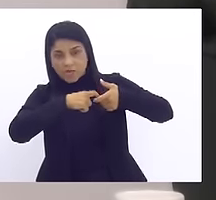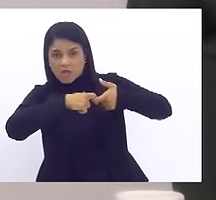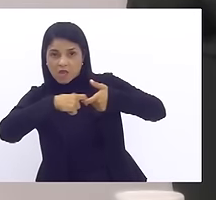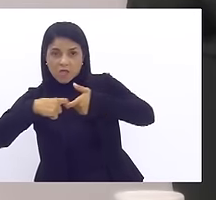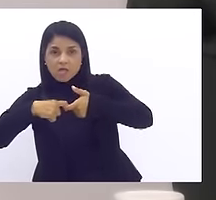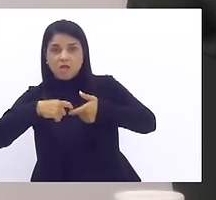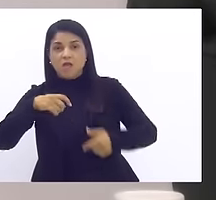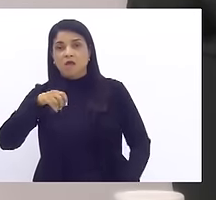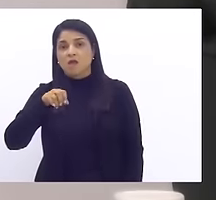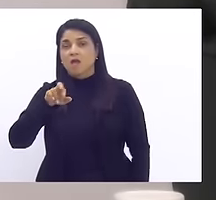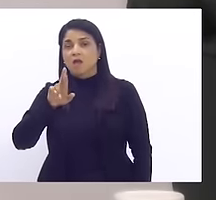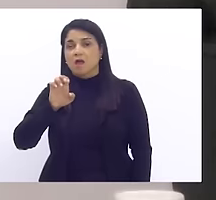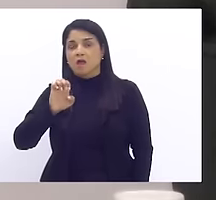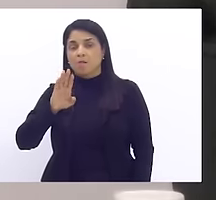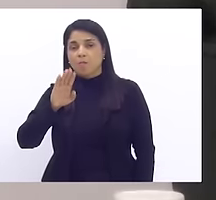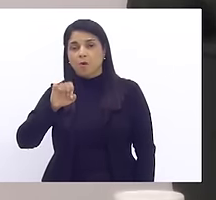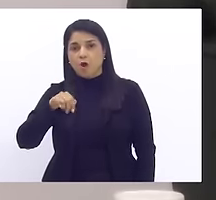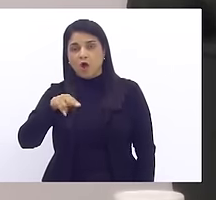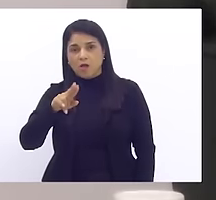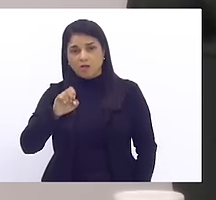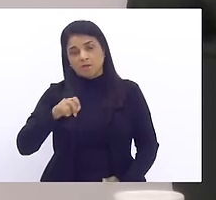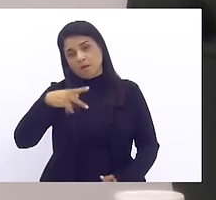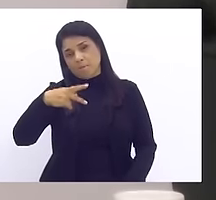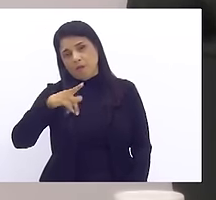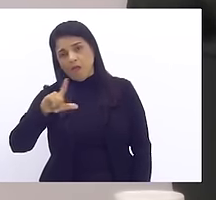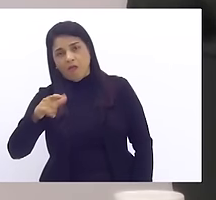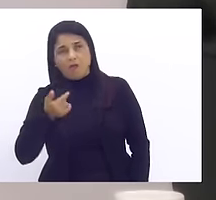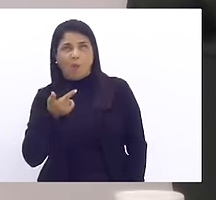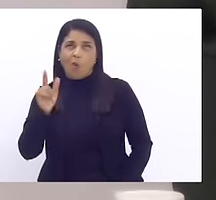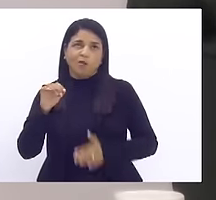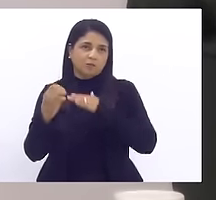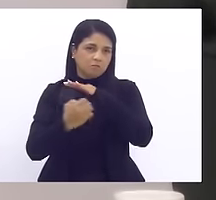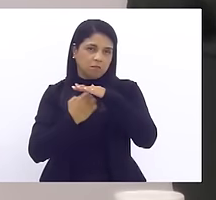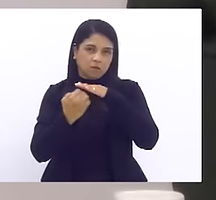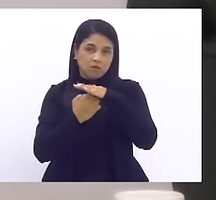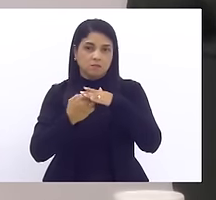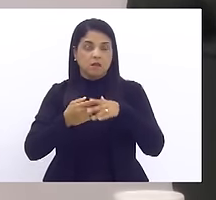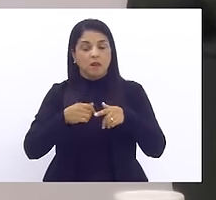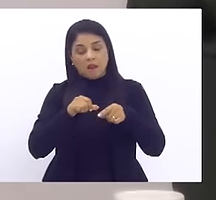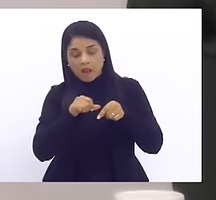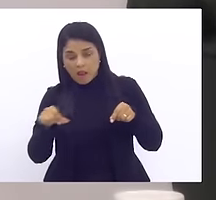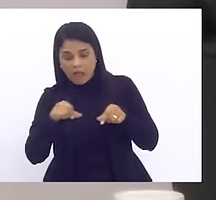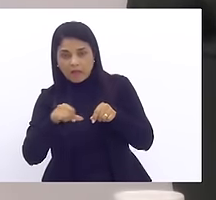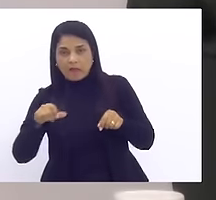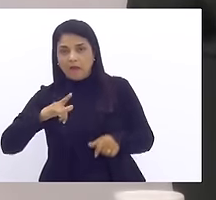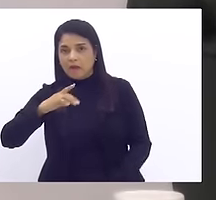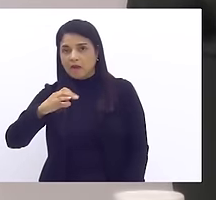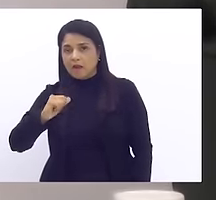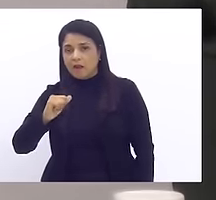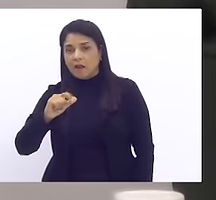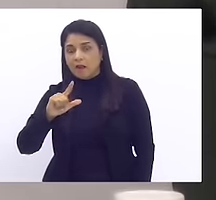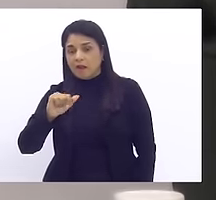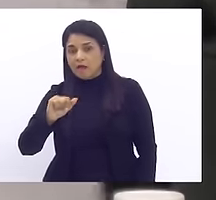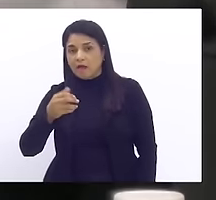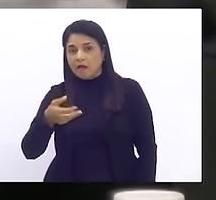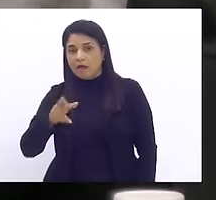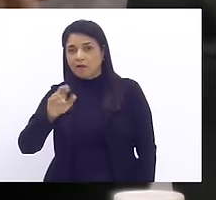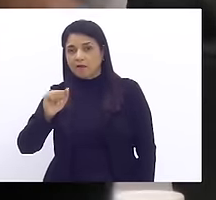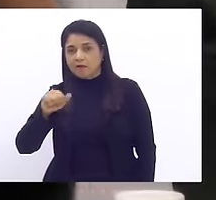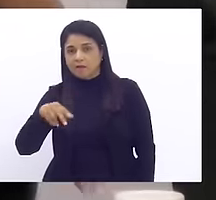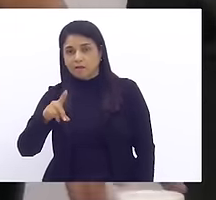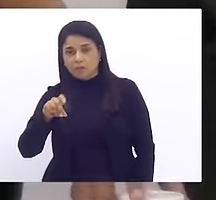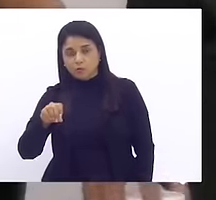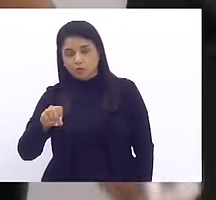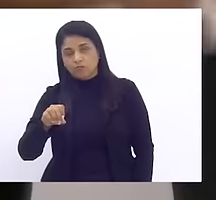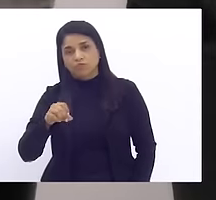da Focus ou de qualquer outro diabo de empresa com motorista lacrando o carro dos outros isso irregular eu acho que ninguém tem